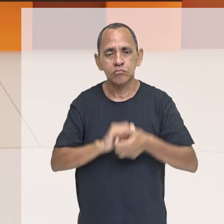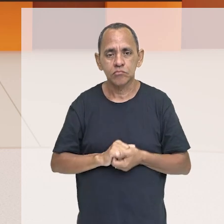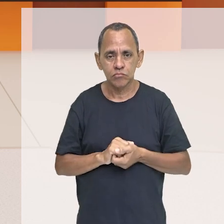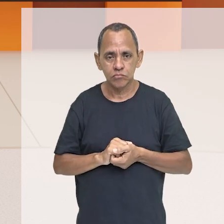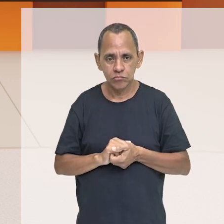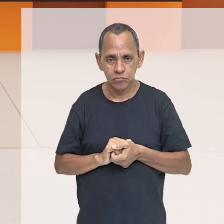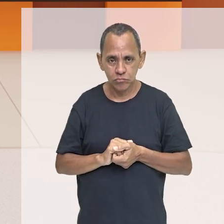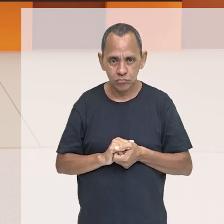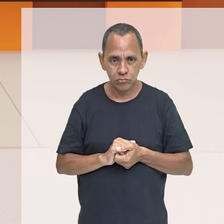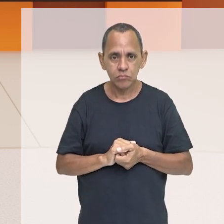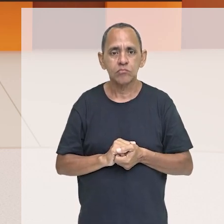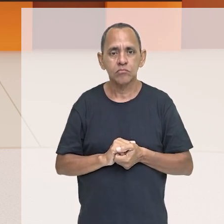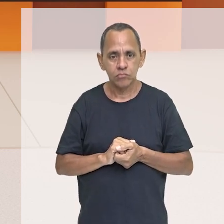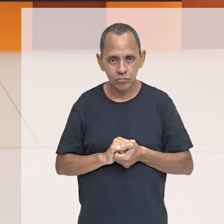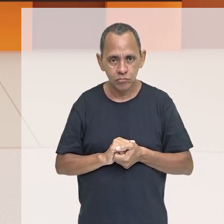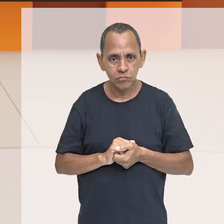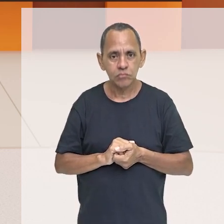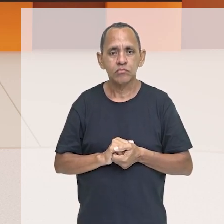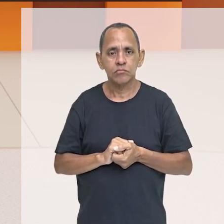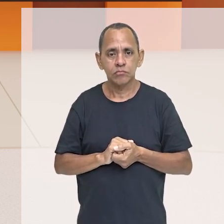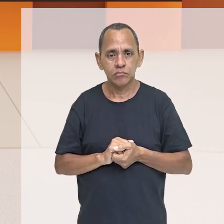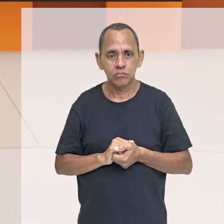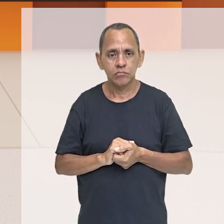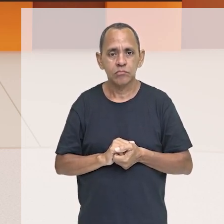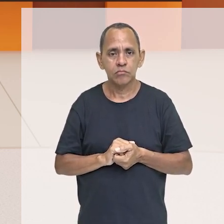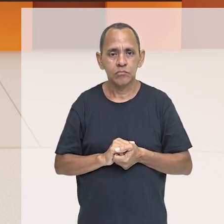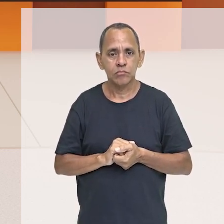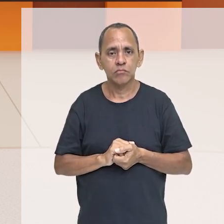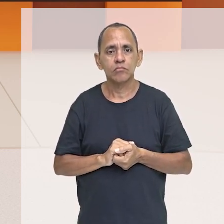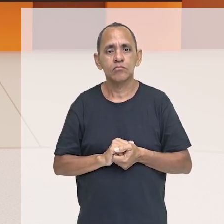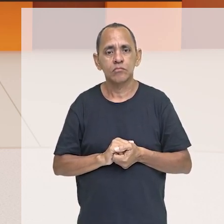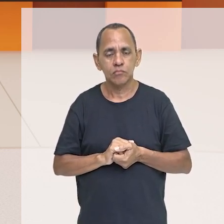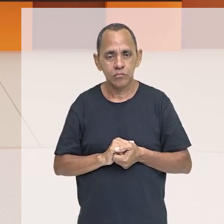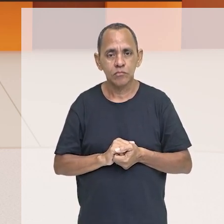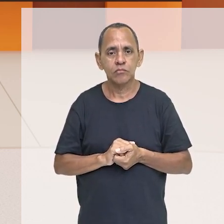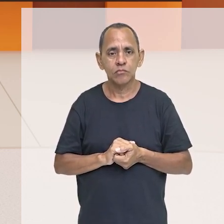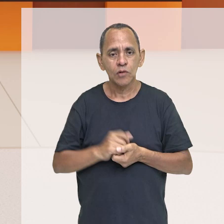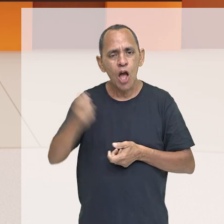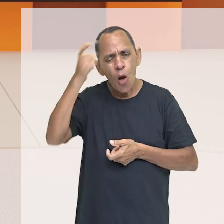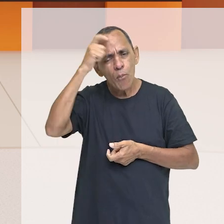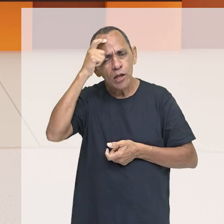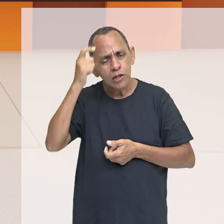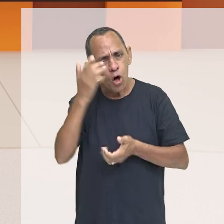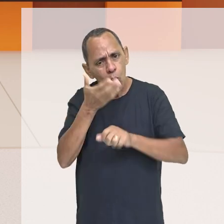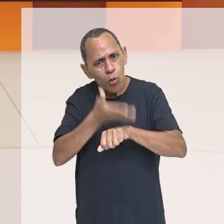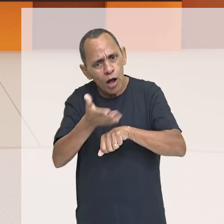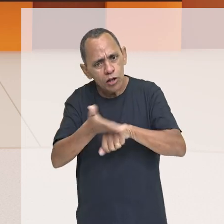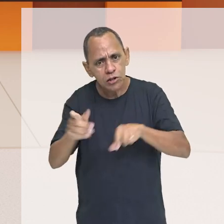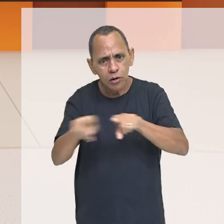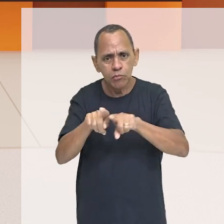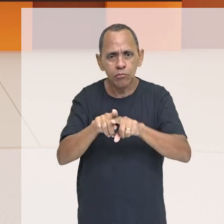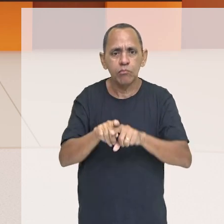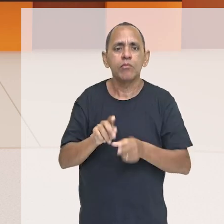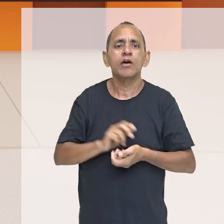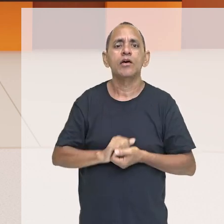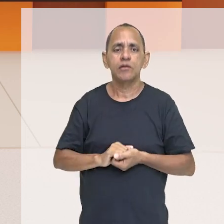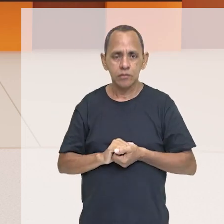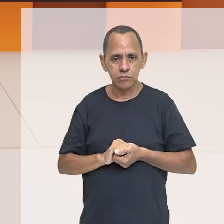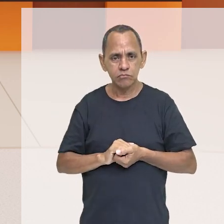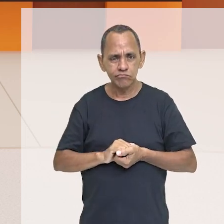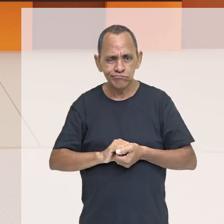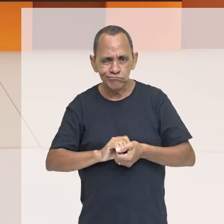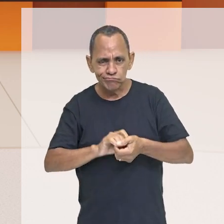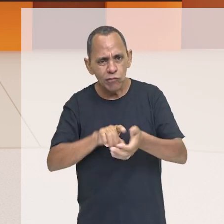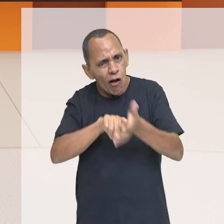exercício abstrato, mental e até mesmo prático, podermos verificar o que nos cerca